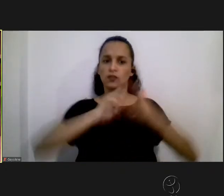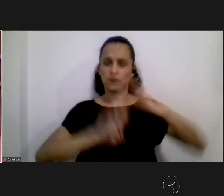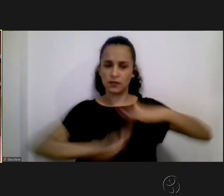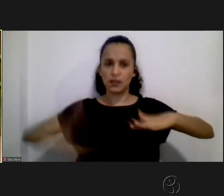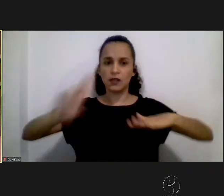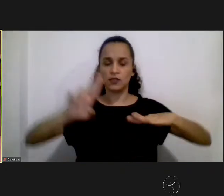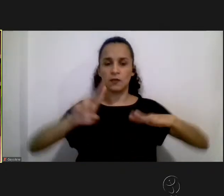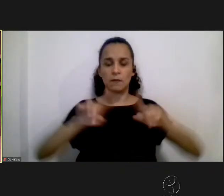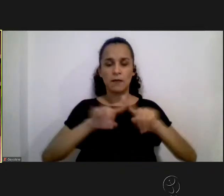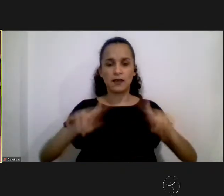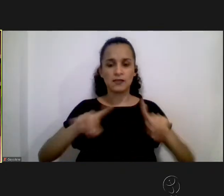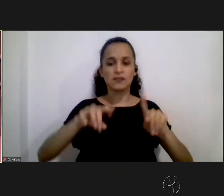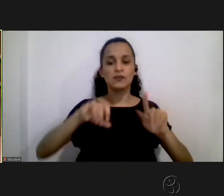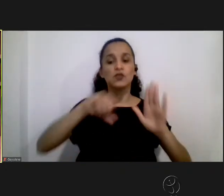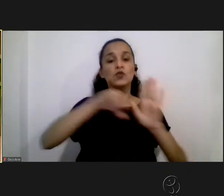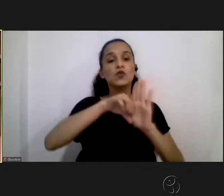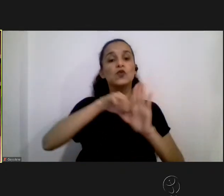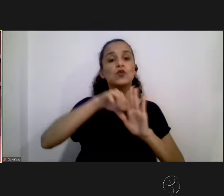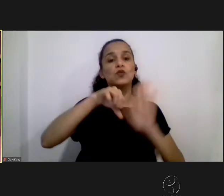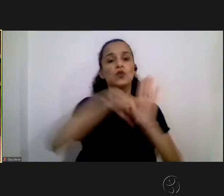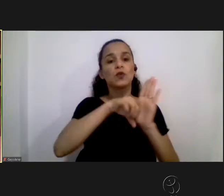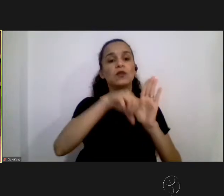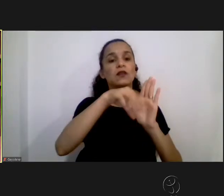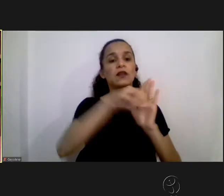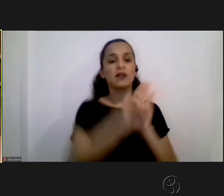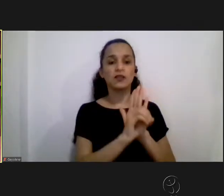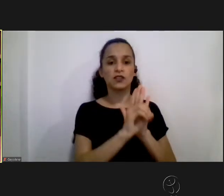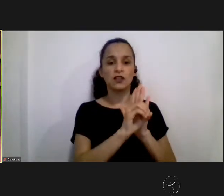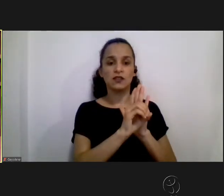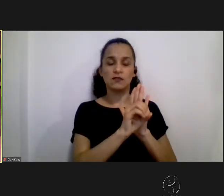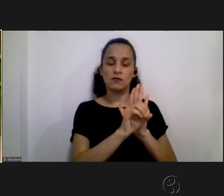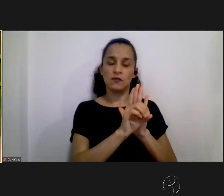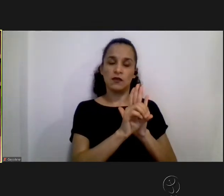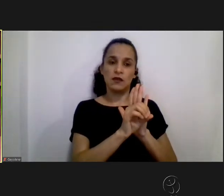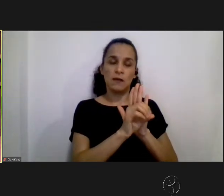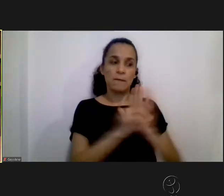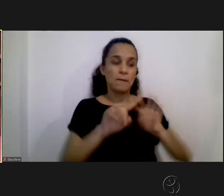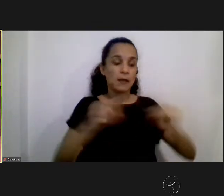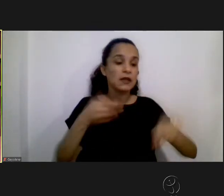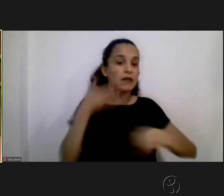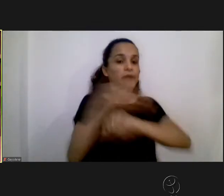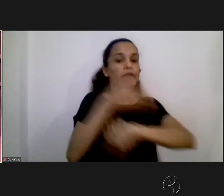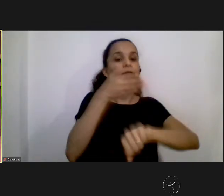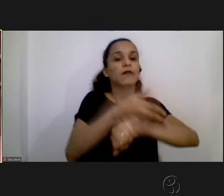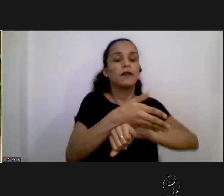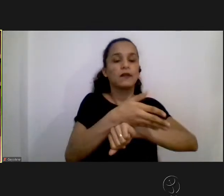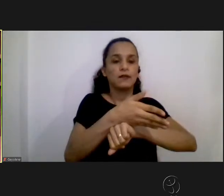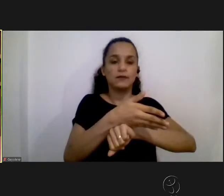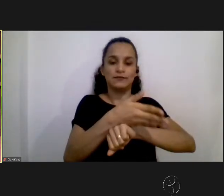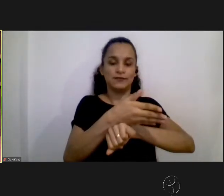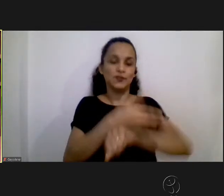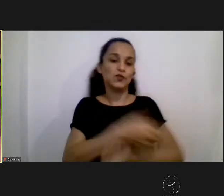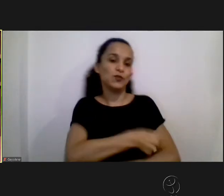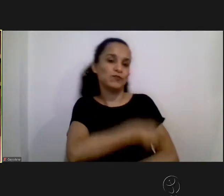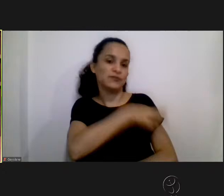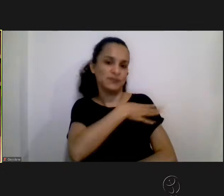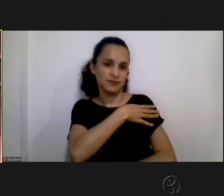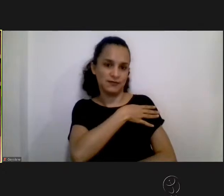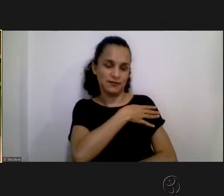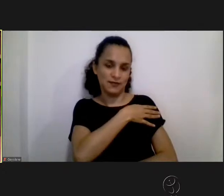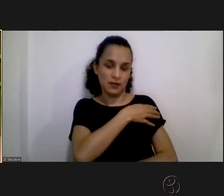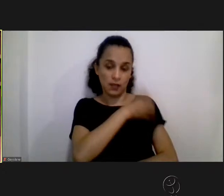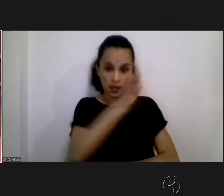posição a acesso de educação fundamental de qualidade. Para as crianças pobres,